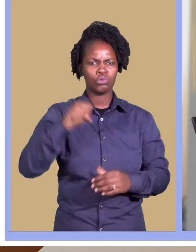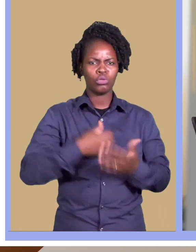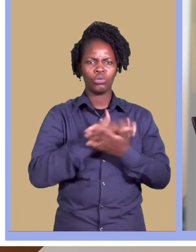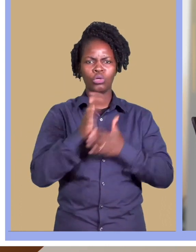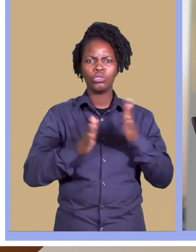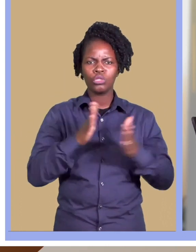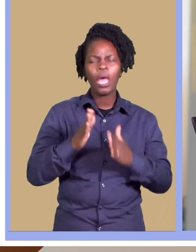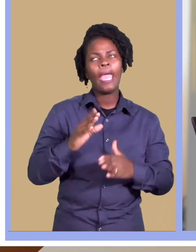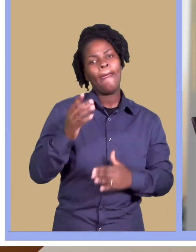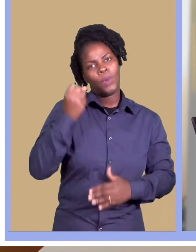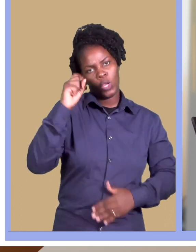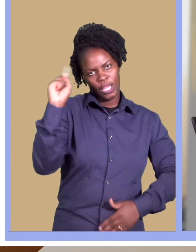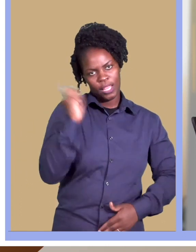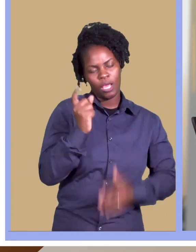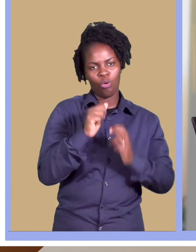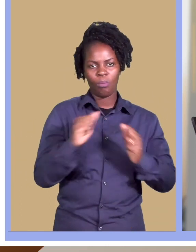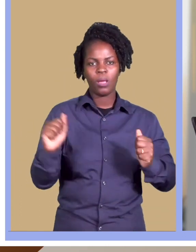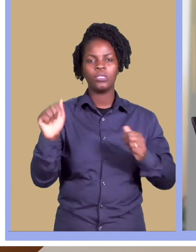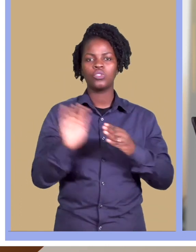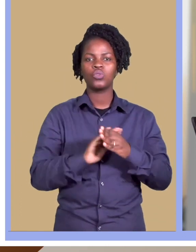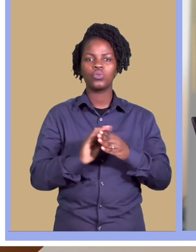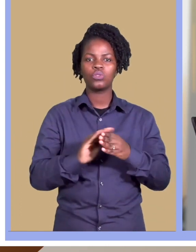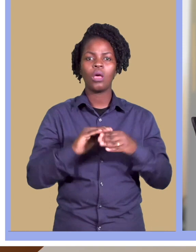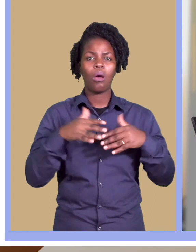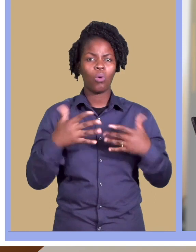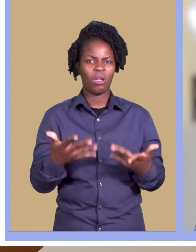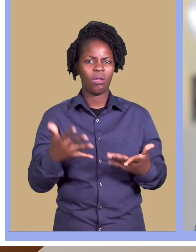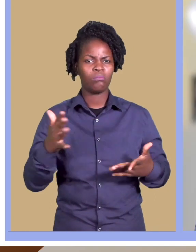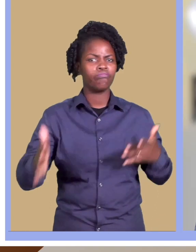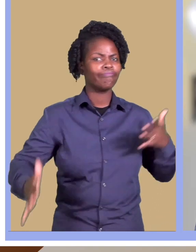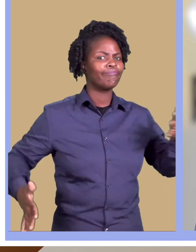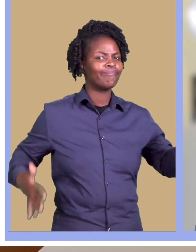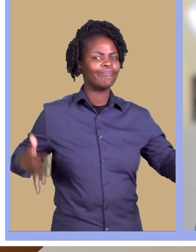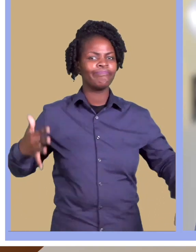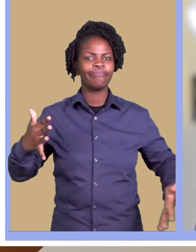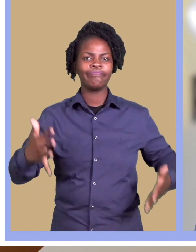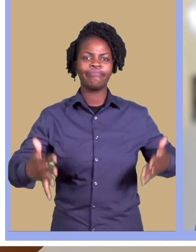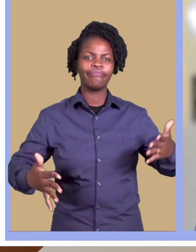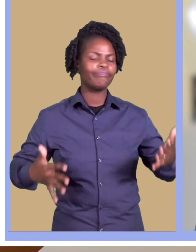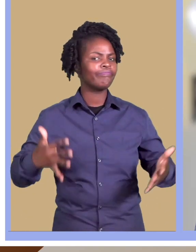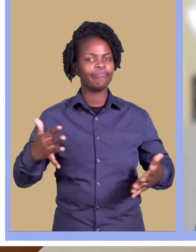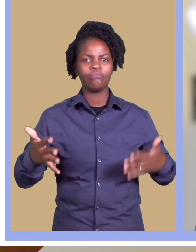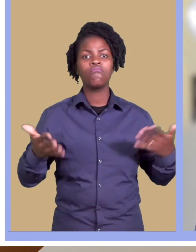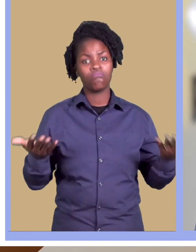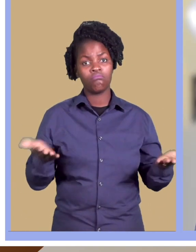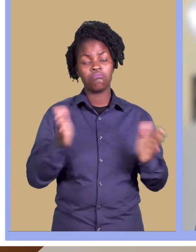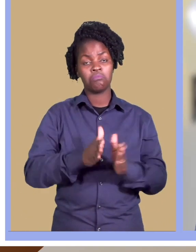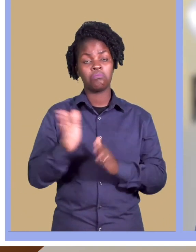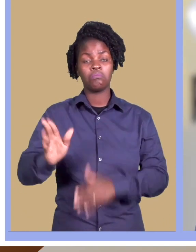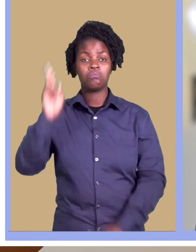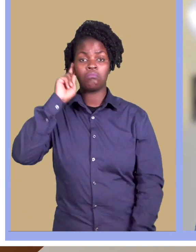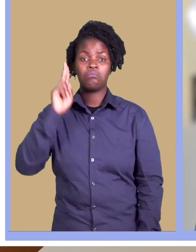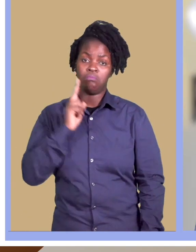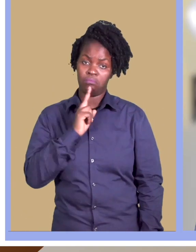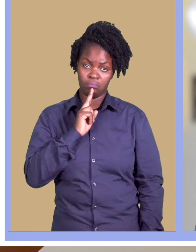pessoas comunicavam, né? Porque se calhar até alguns nem usam língua de sinais, algumas pessoas surdas, né? Se calhar não usam língua de sinais, mas